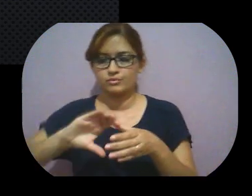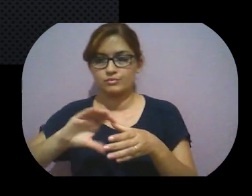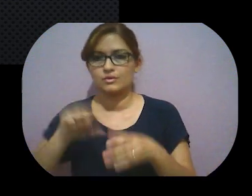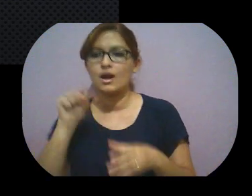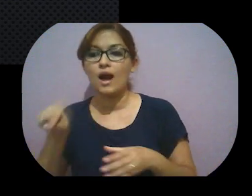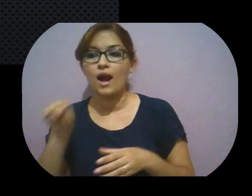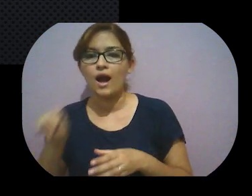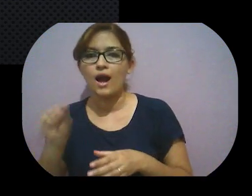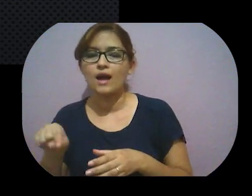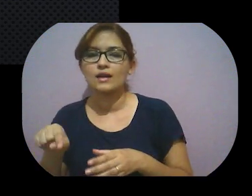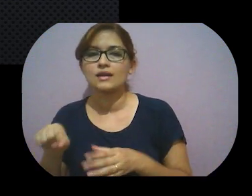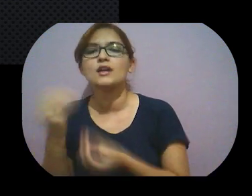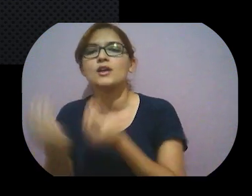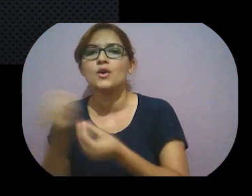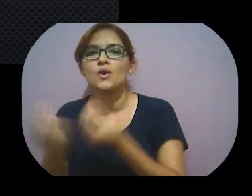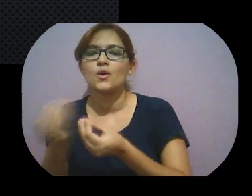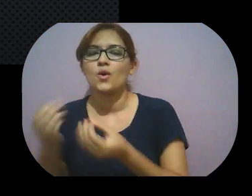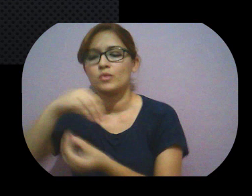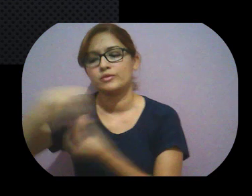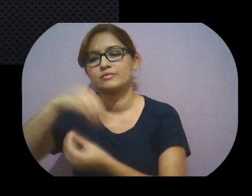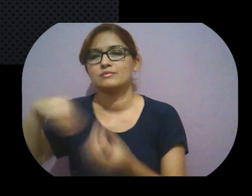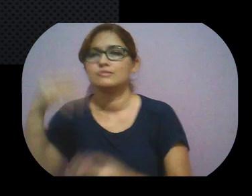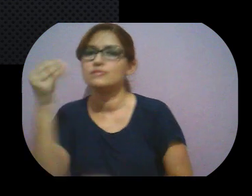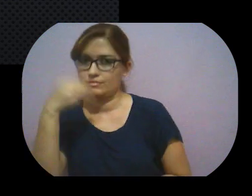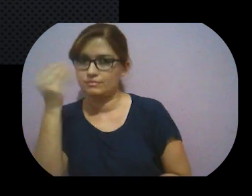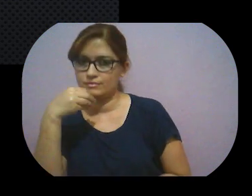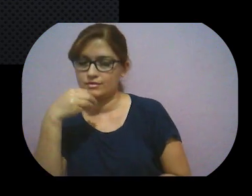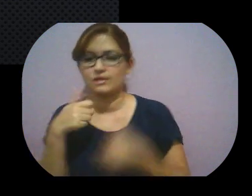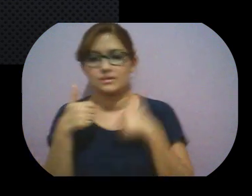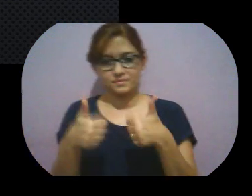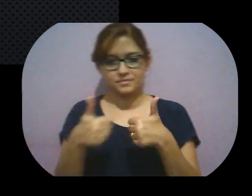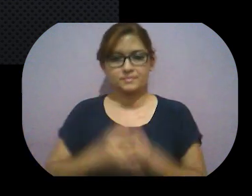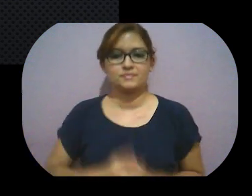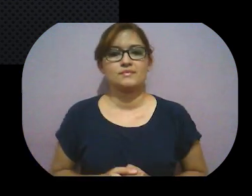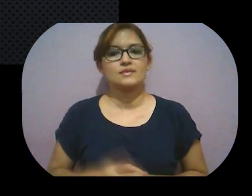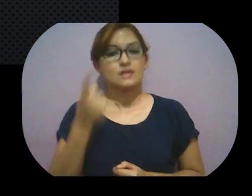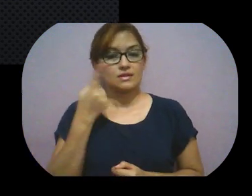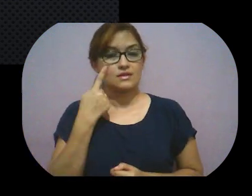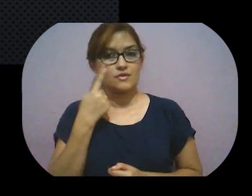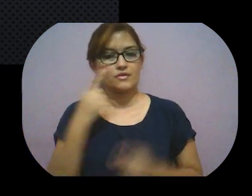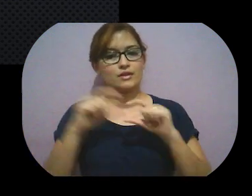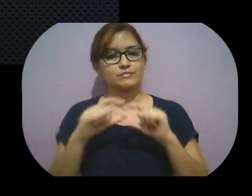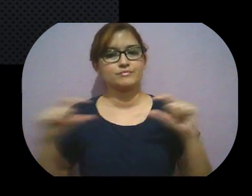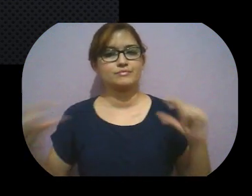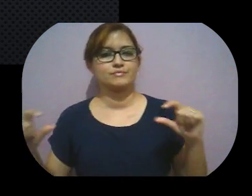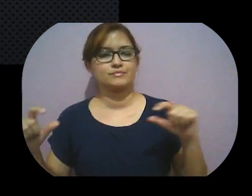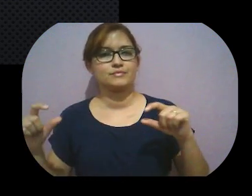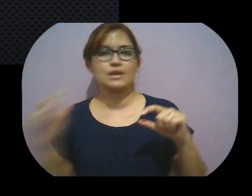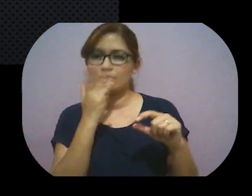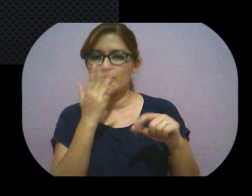solução está diluída. Então eu tenho aqui que a massa do soluto concentrado é igual à massa do soluto